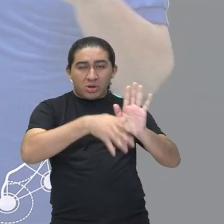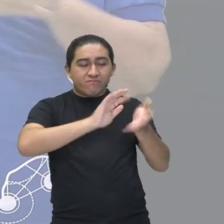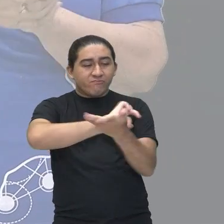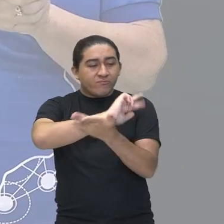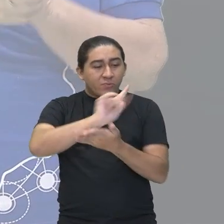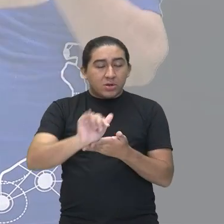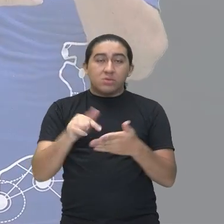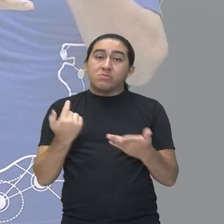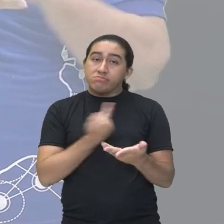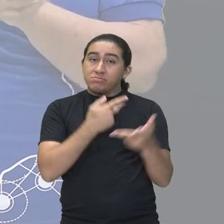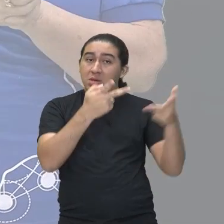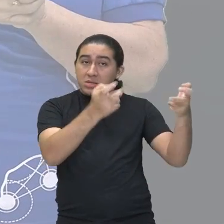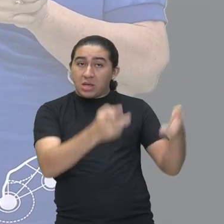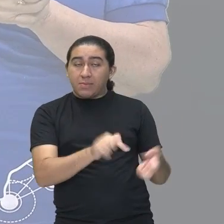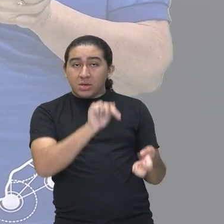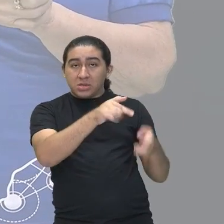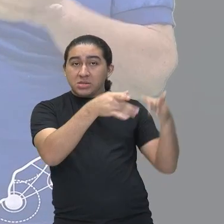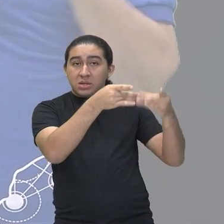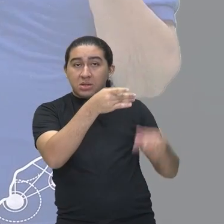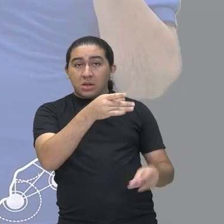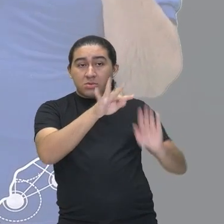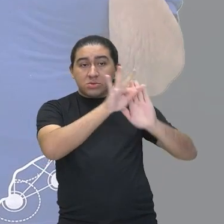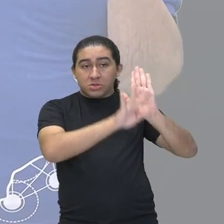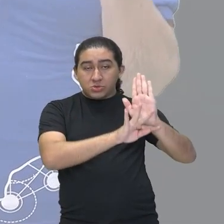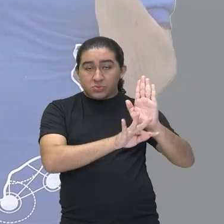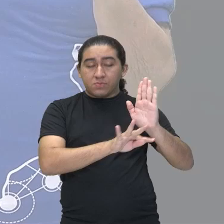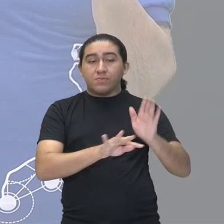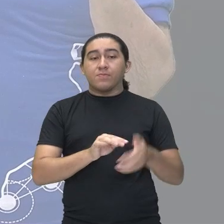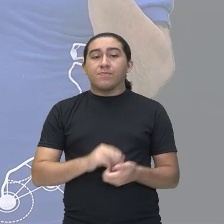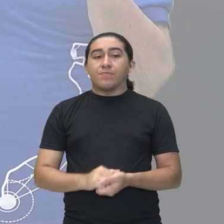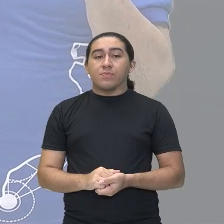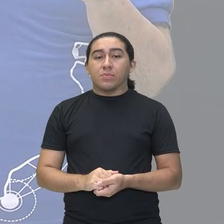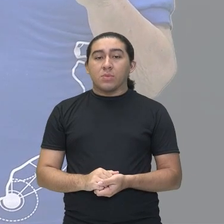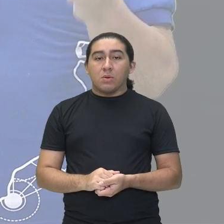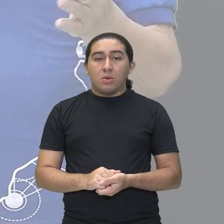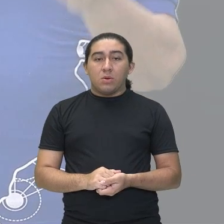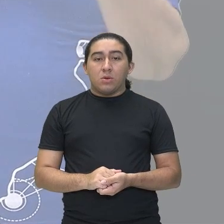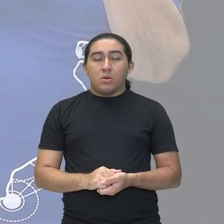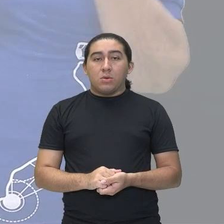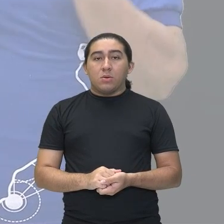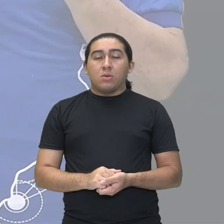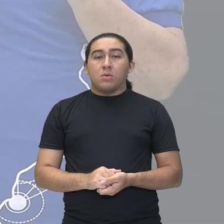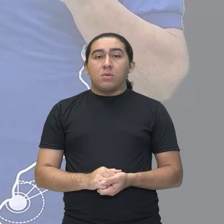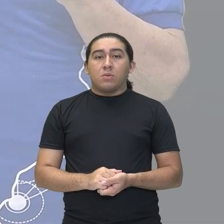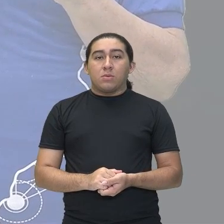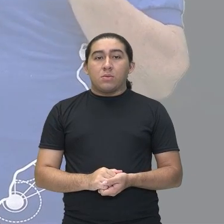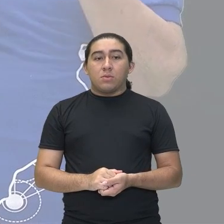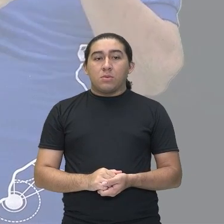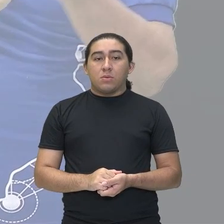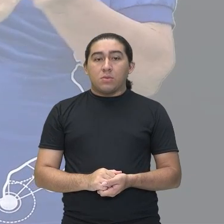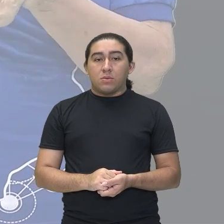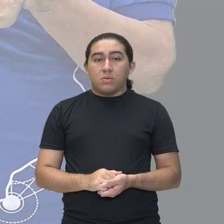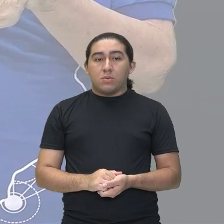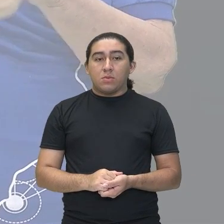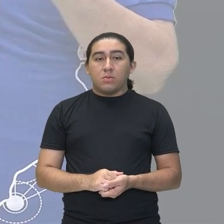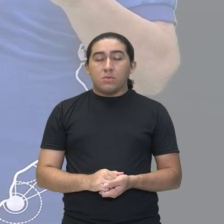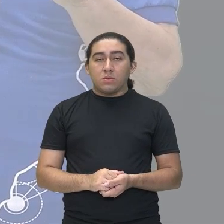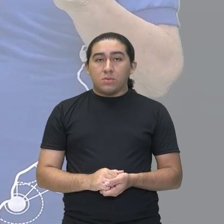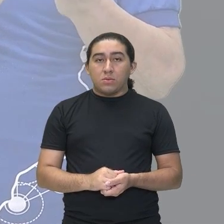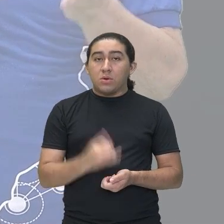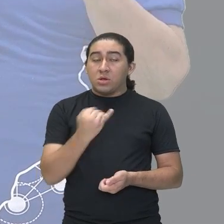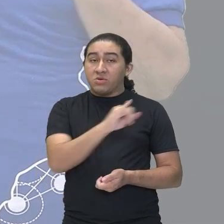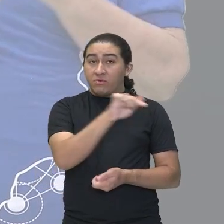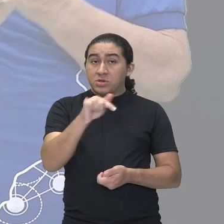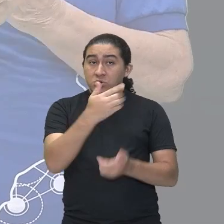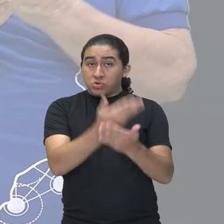nós percebemos isso nesse texto. Então, dentro de uma epopeia, quando você vai estudar, que você vai ler uma epopeia, você